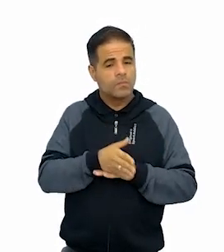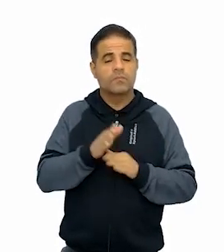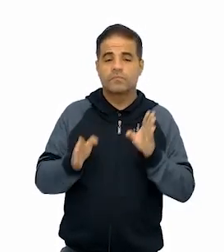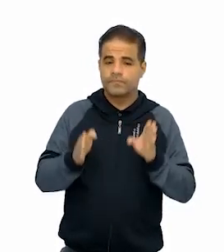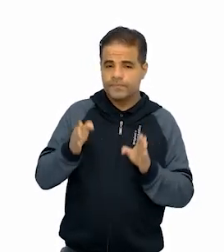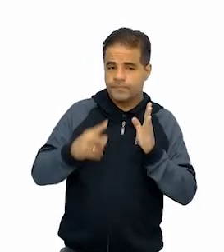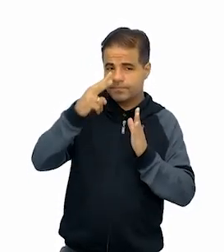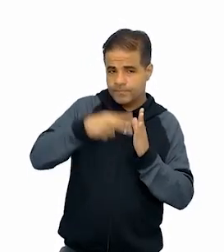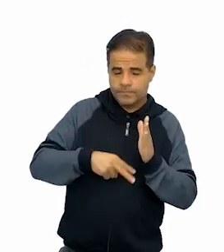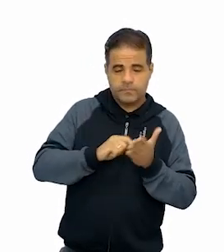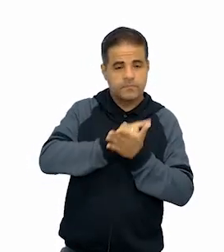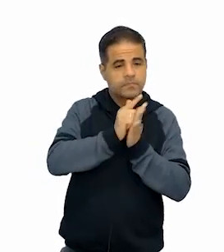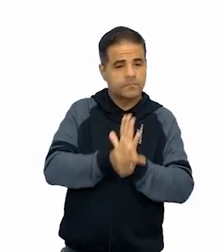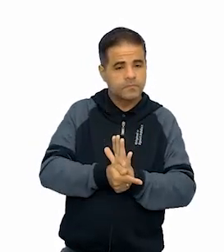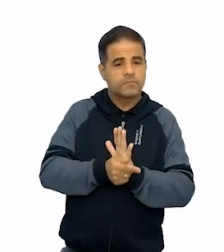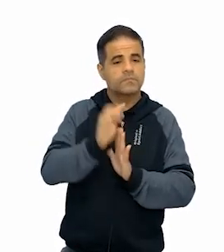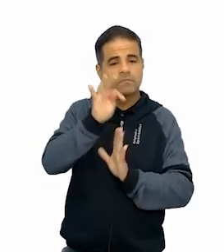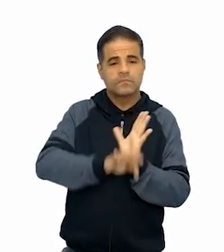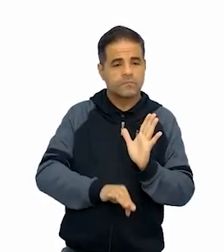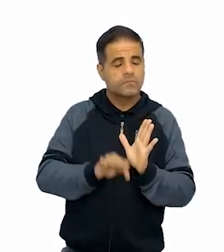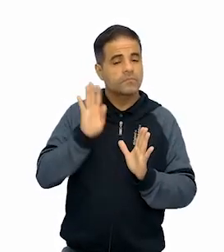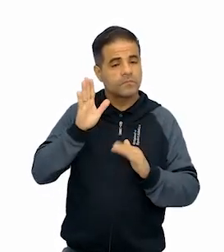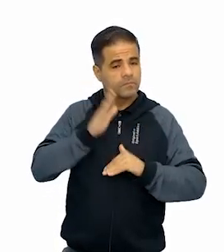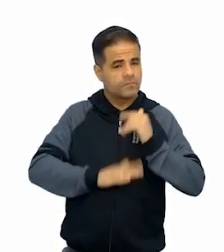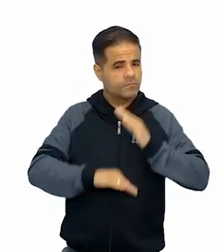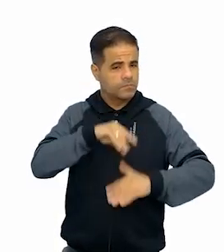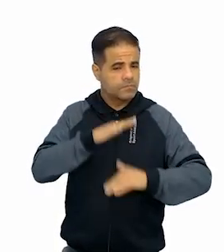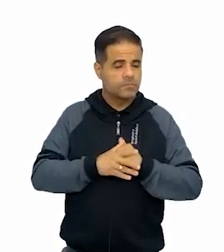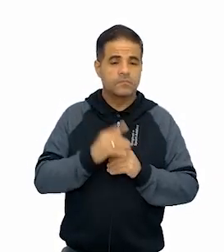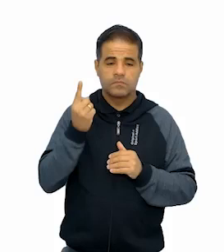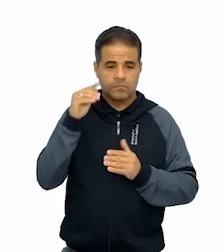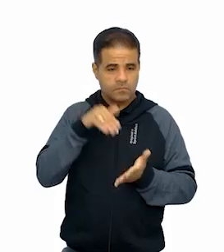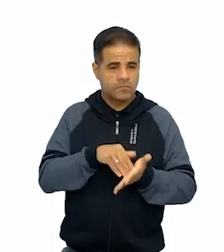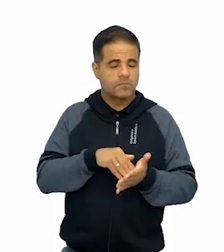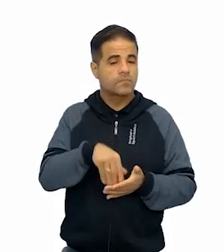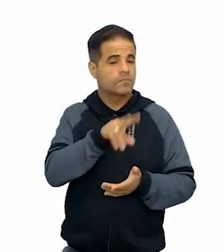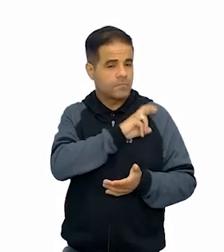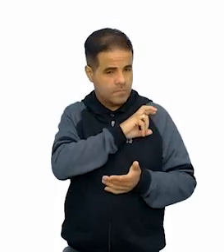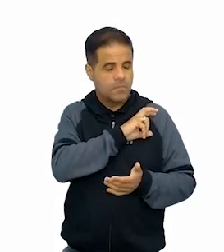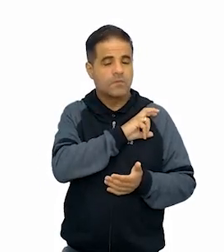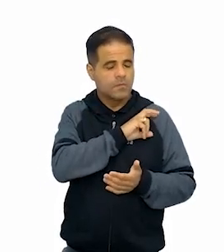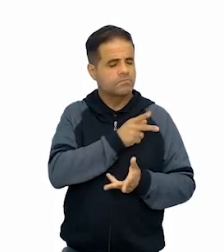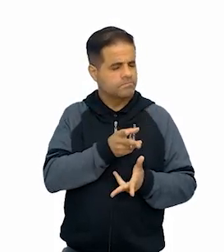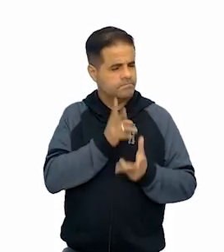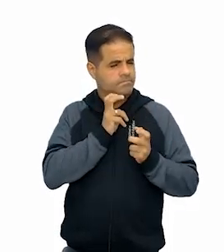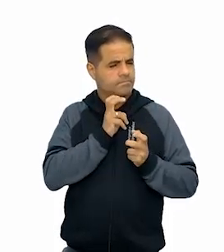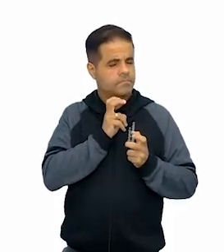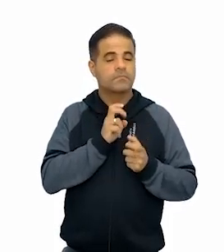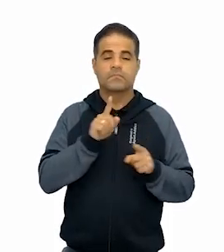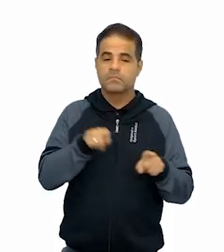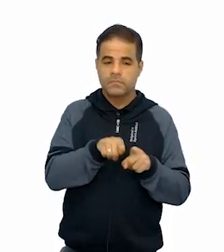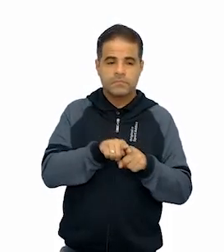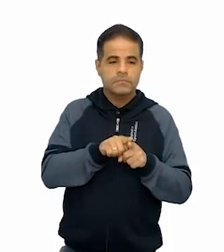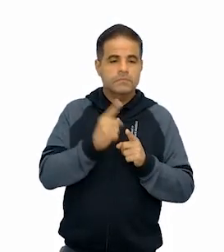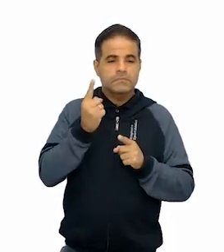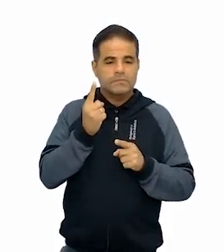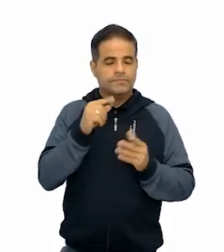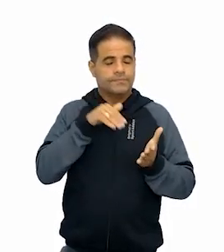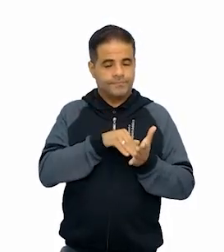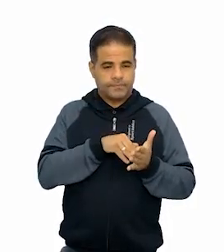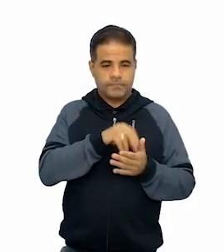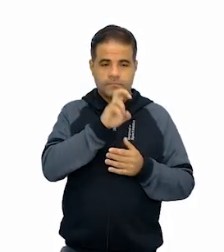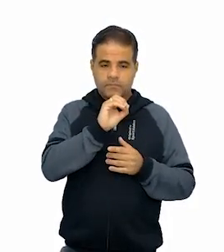durante a leitura do gênero textual, que é a habilidade do 1º ao 5º, né, percebam. Também do 1º ao 5º